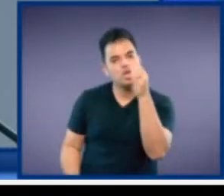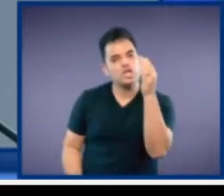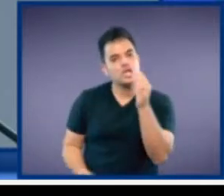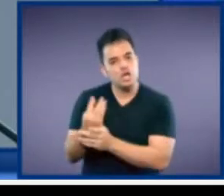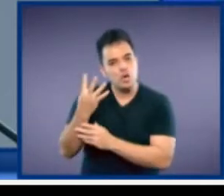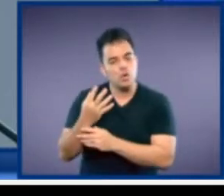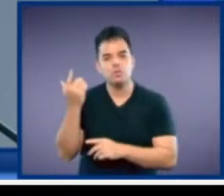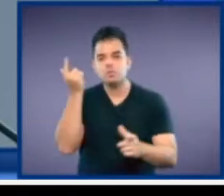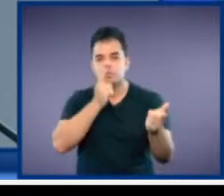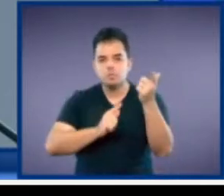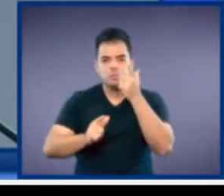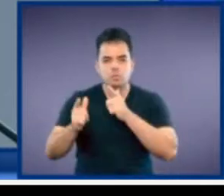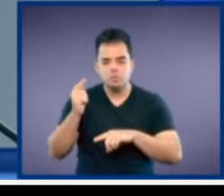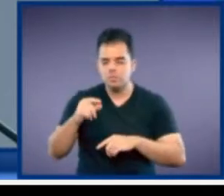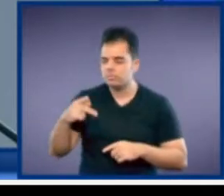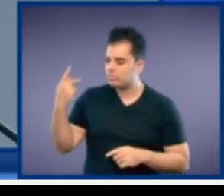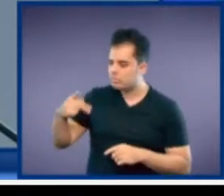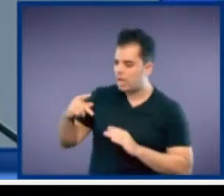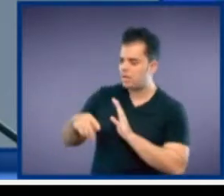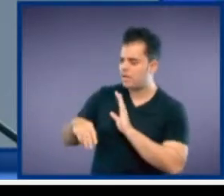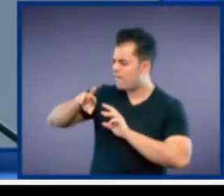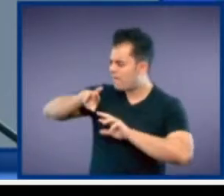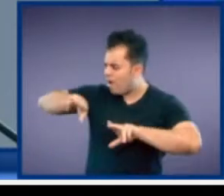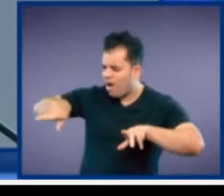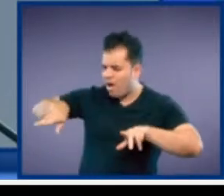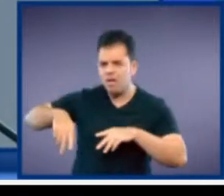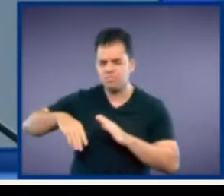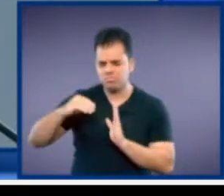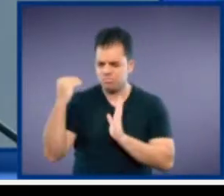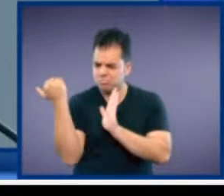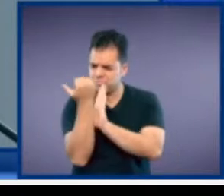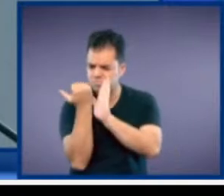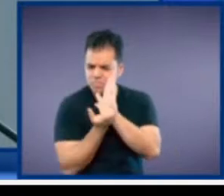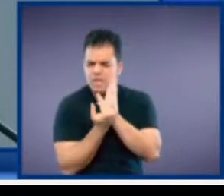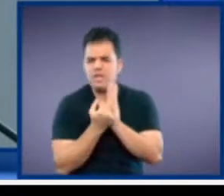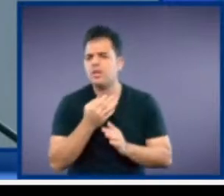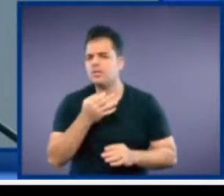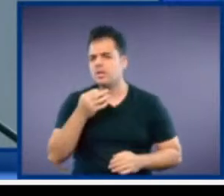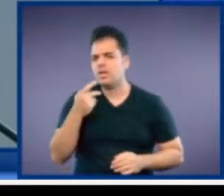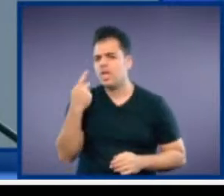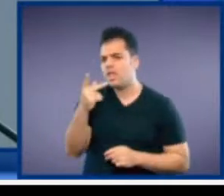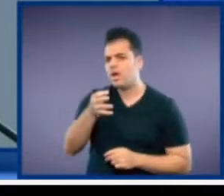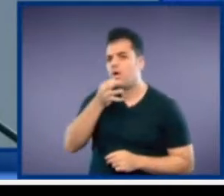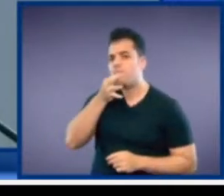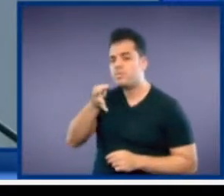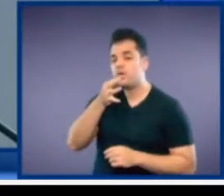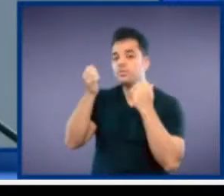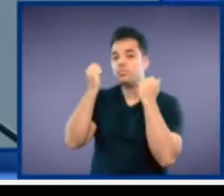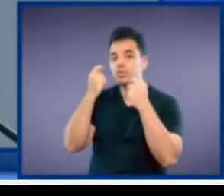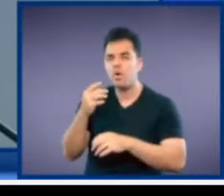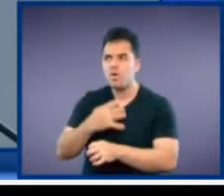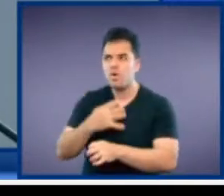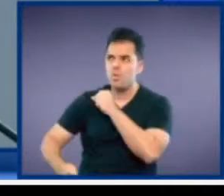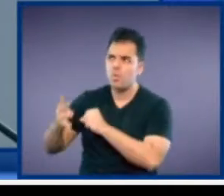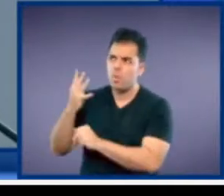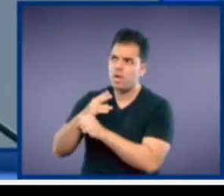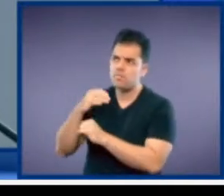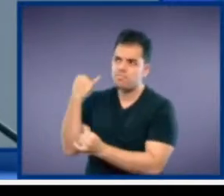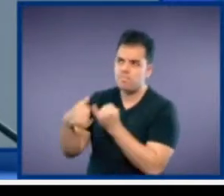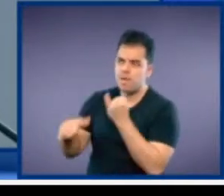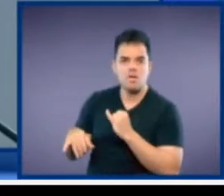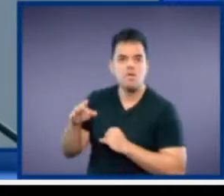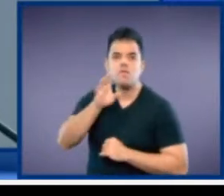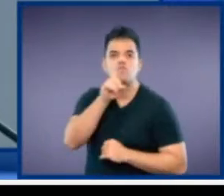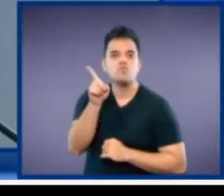totalmente meritocrática. Eu comento que há 4 anos e meio atrás eu não conhecia nenhum dos